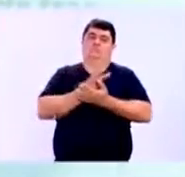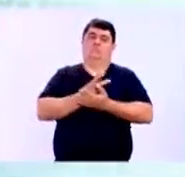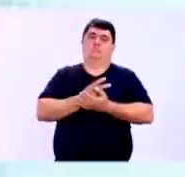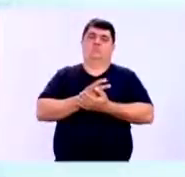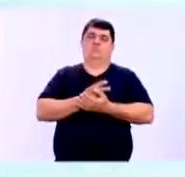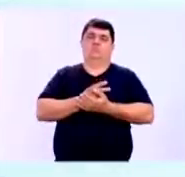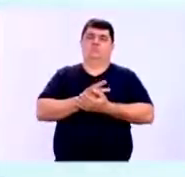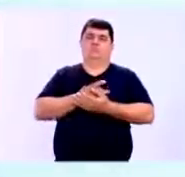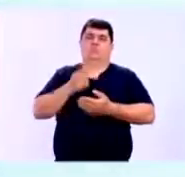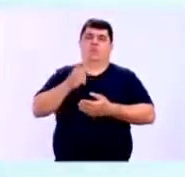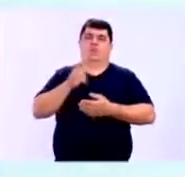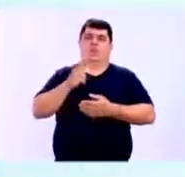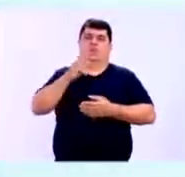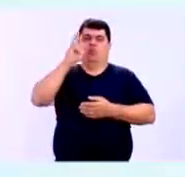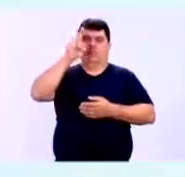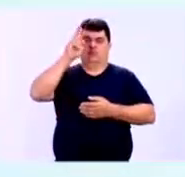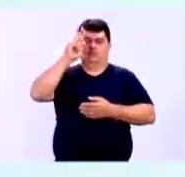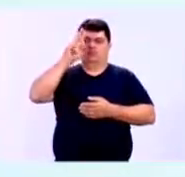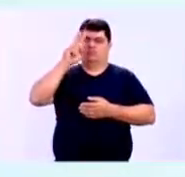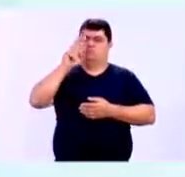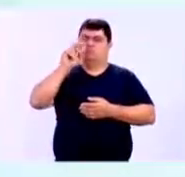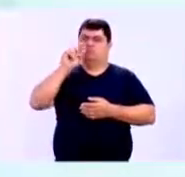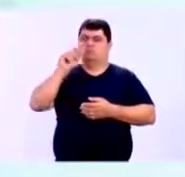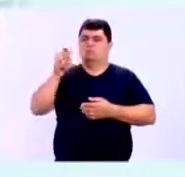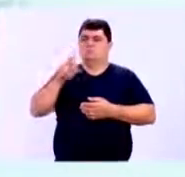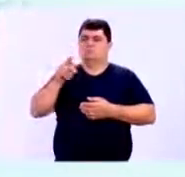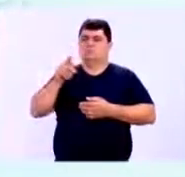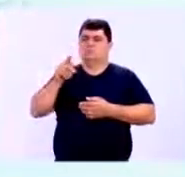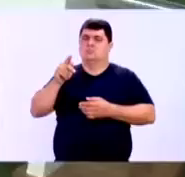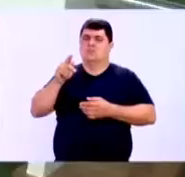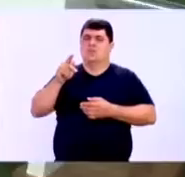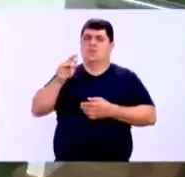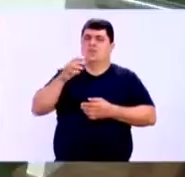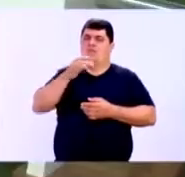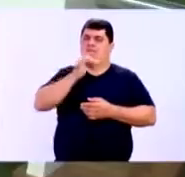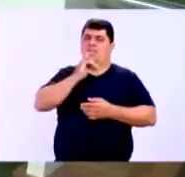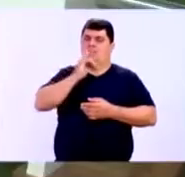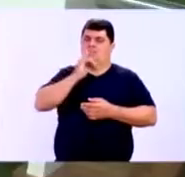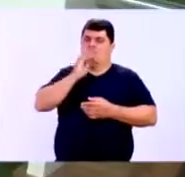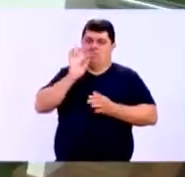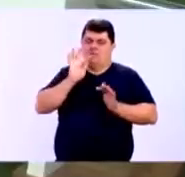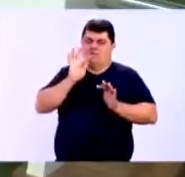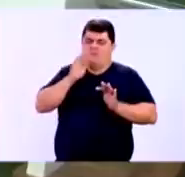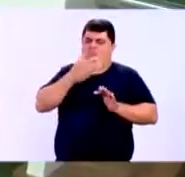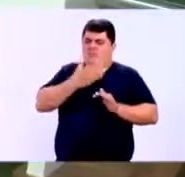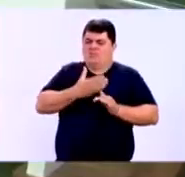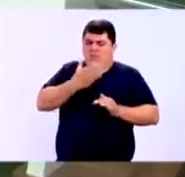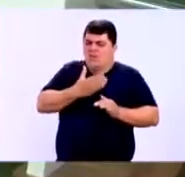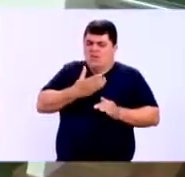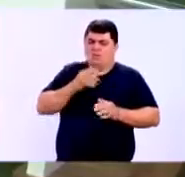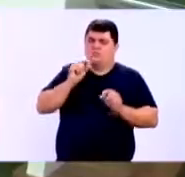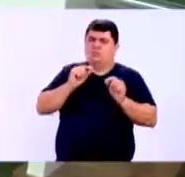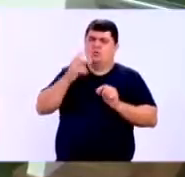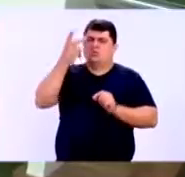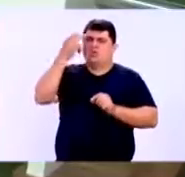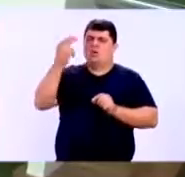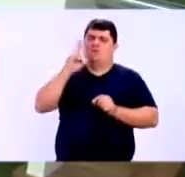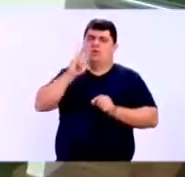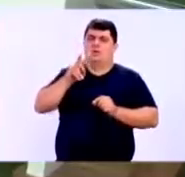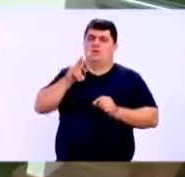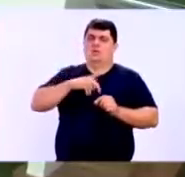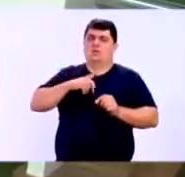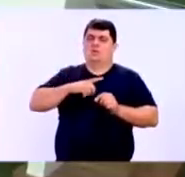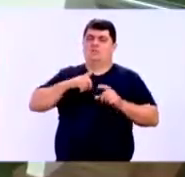professor Ivan vai lembrar comigo. Professor Ivan, naquele finalzinho de ano, o que é mais comum vermos nessas lojas? Aquela